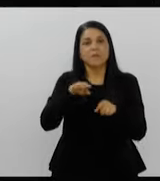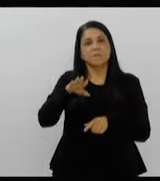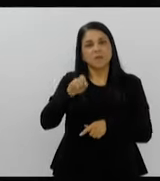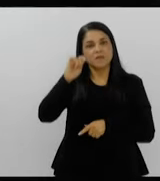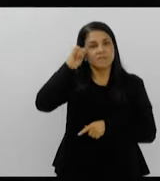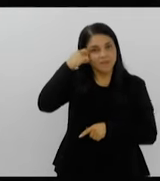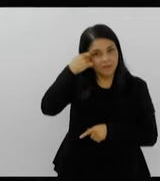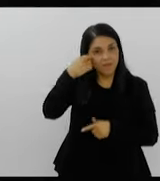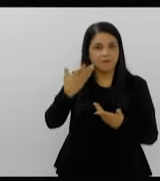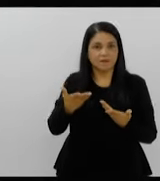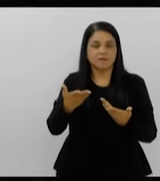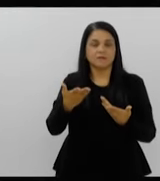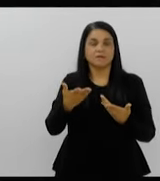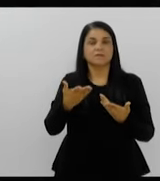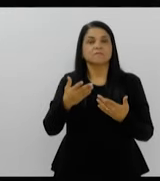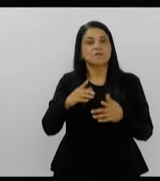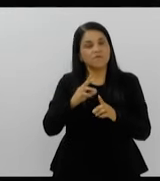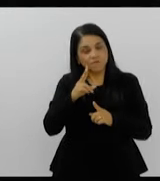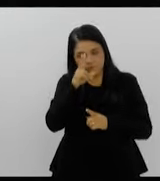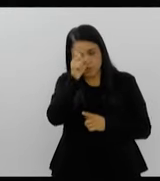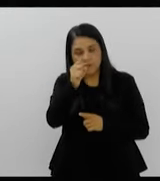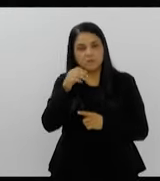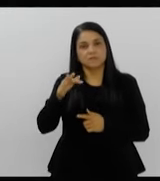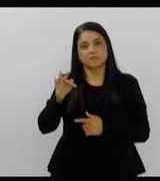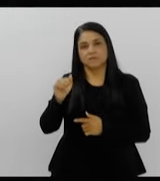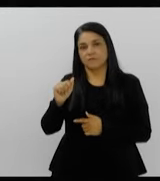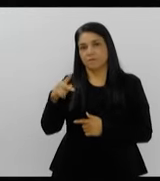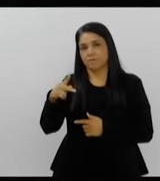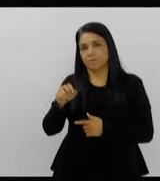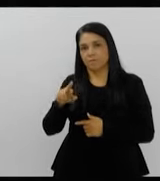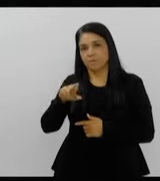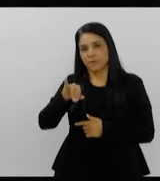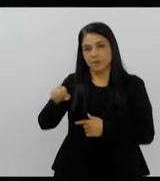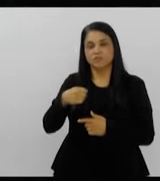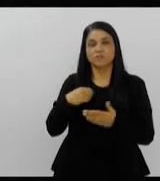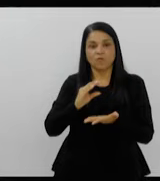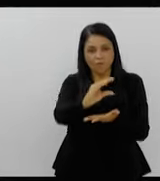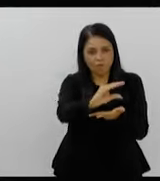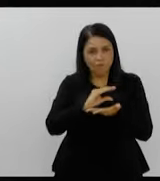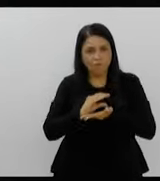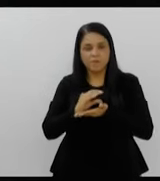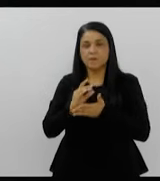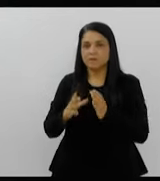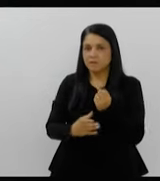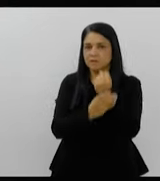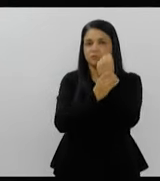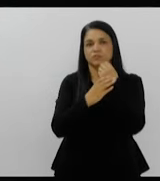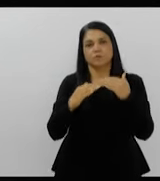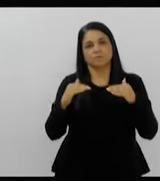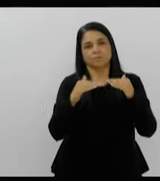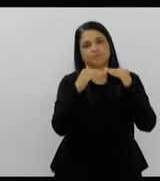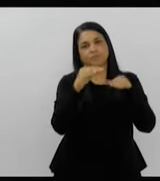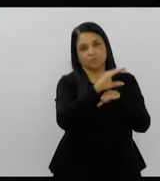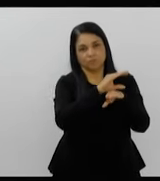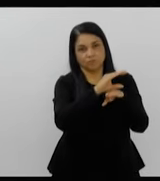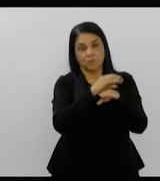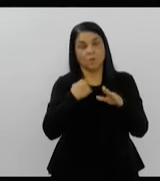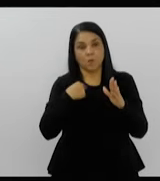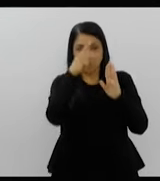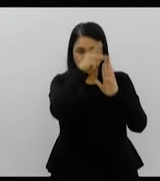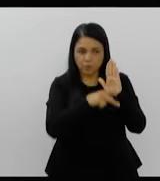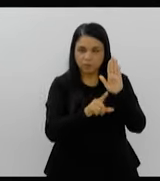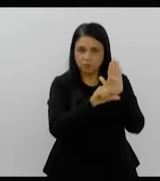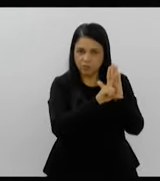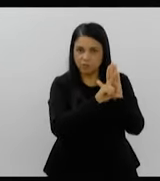continue fortalecida, com mais robustez, com verbas garantidas pela Constituição. Inclusive, o projeto de minha autoria